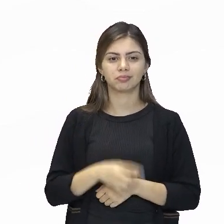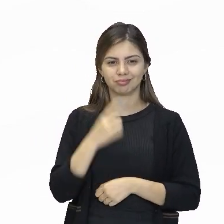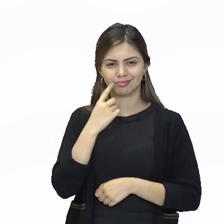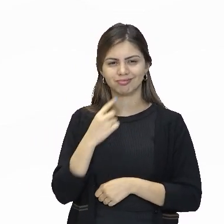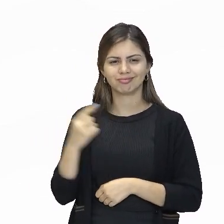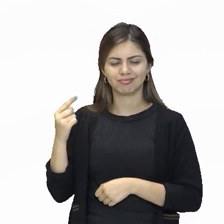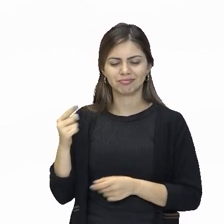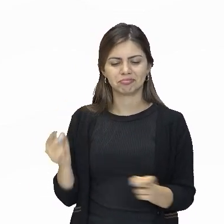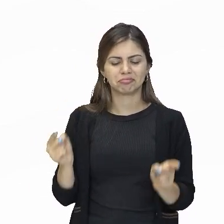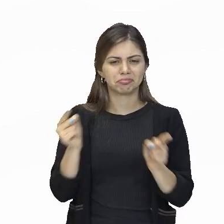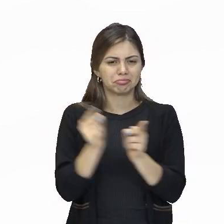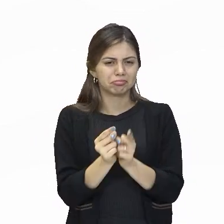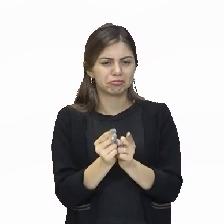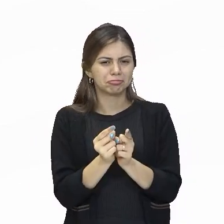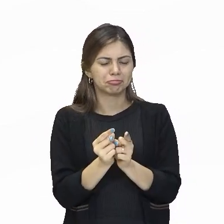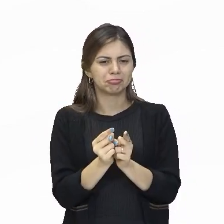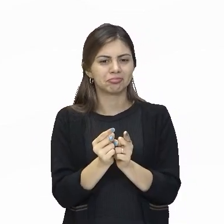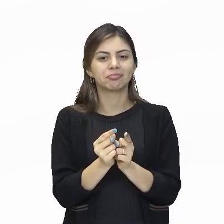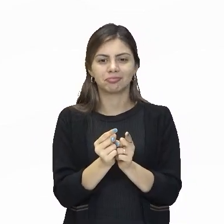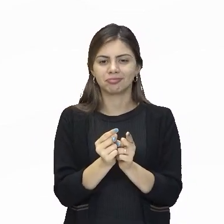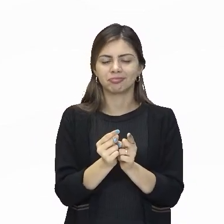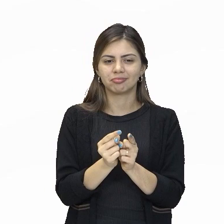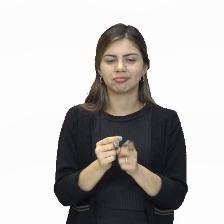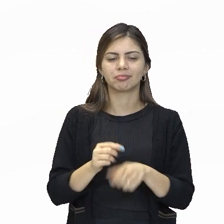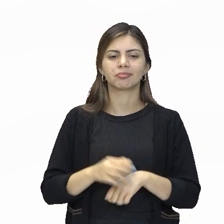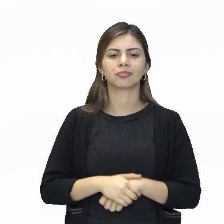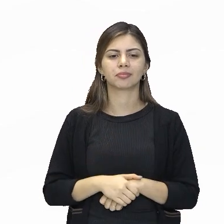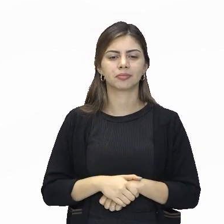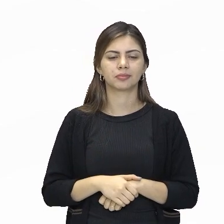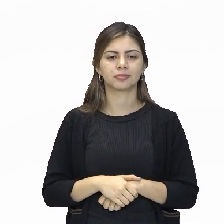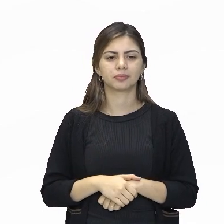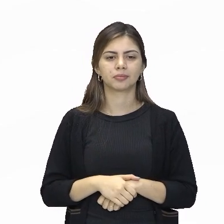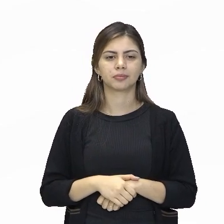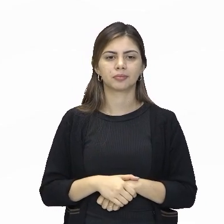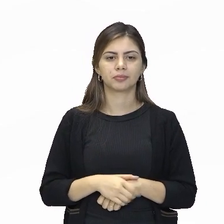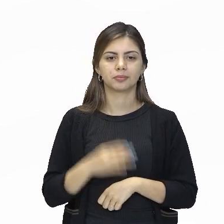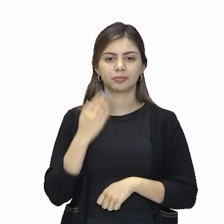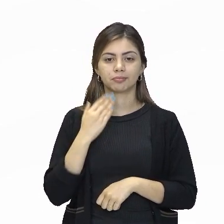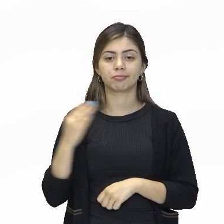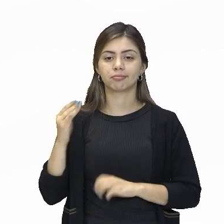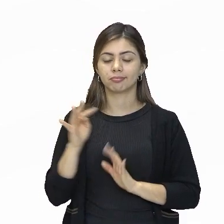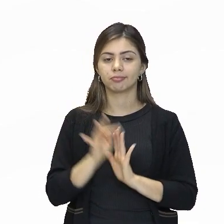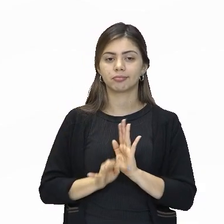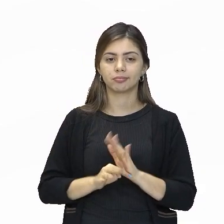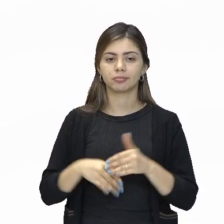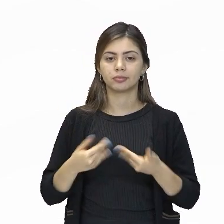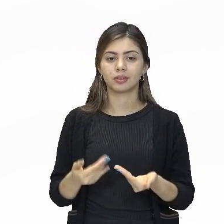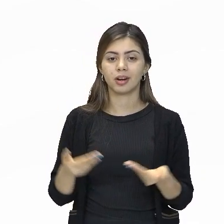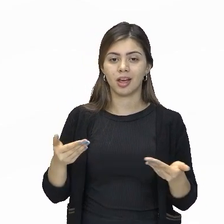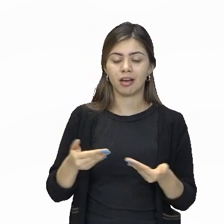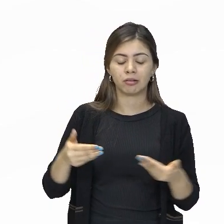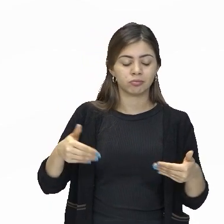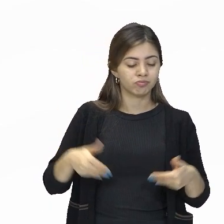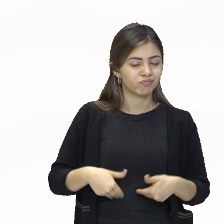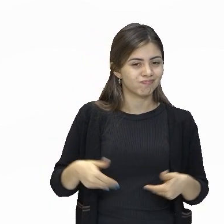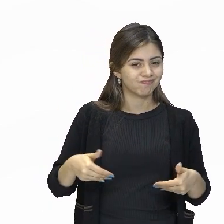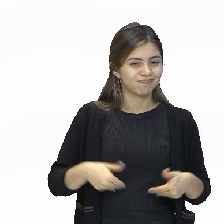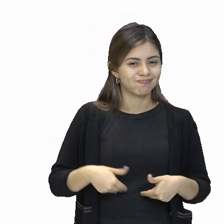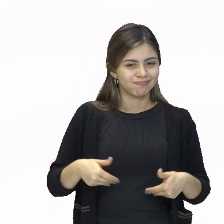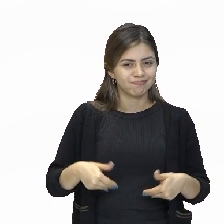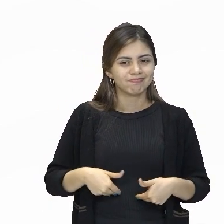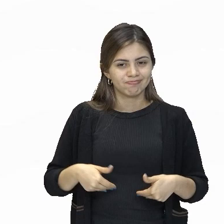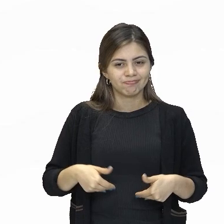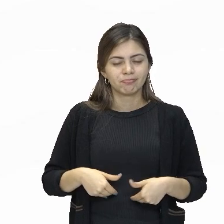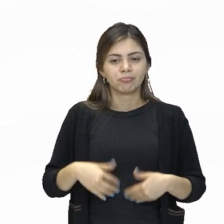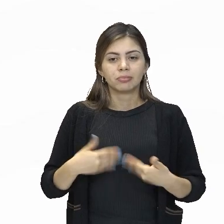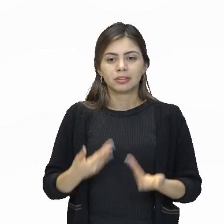bem pequenininho, né? Ele é curto. Vamos ver mais um texto. Chegou a desolação da primeira